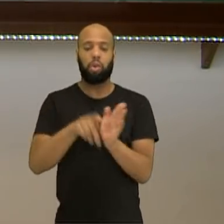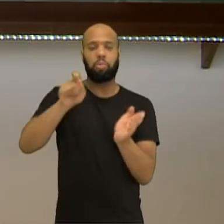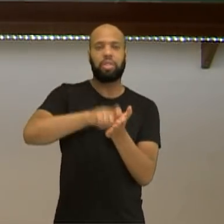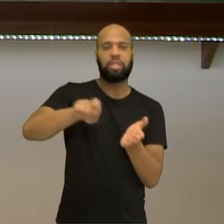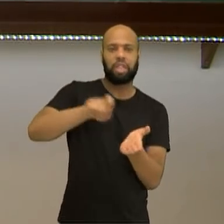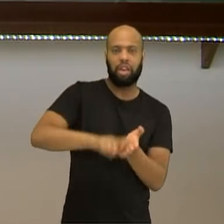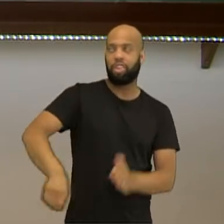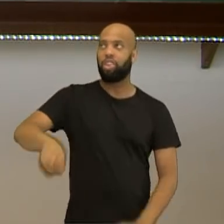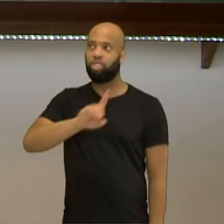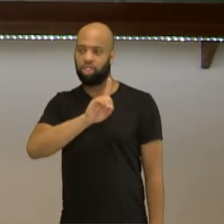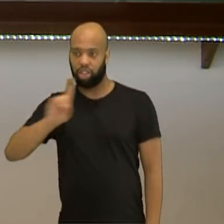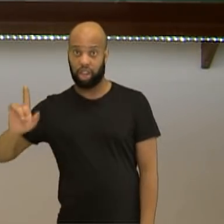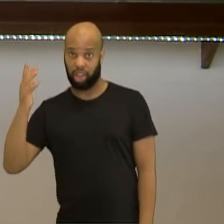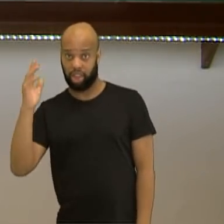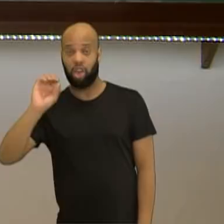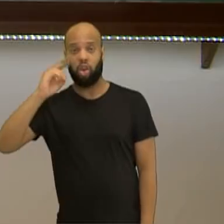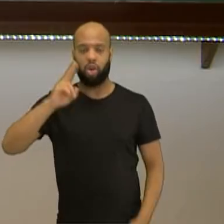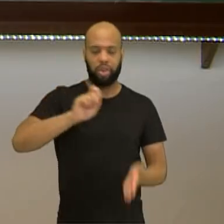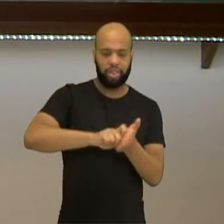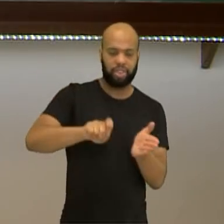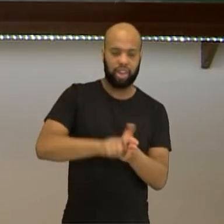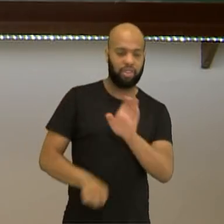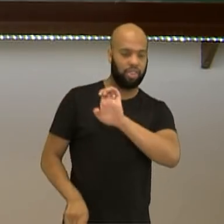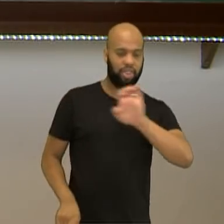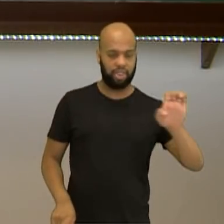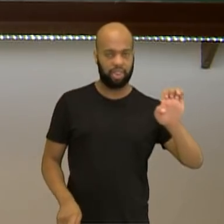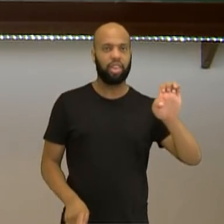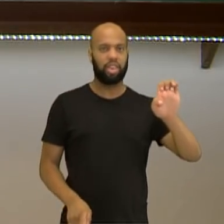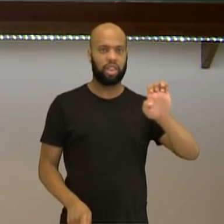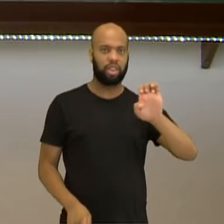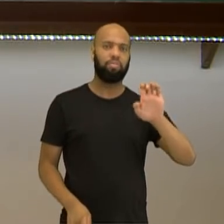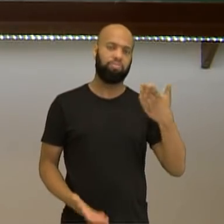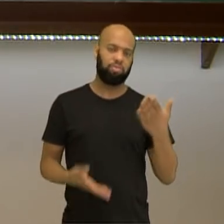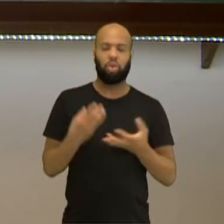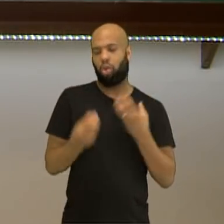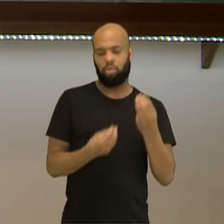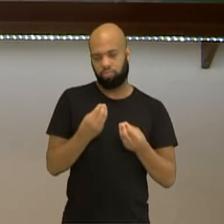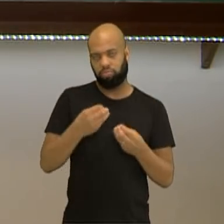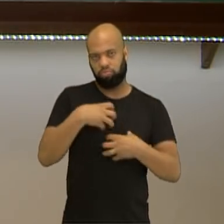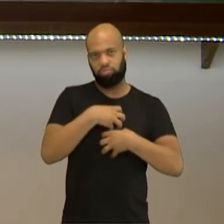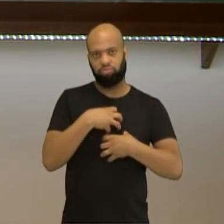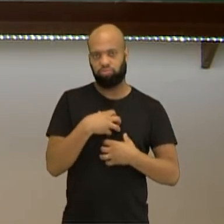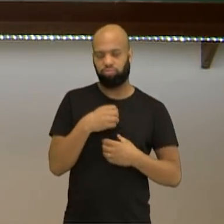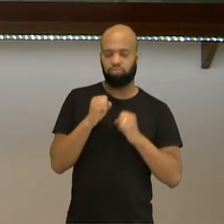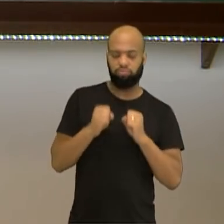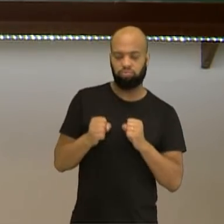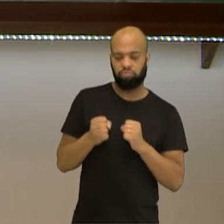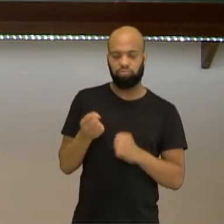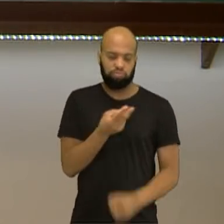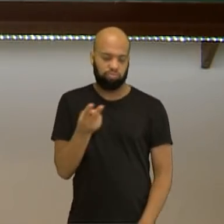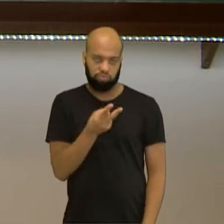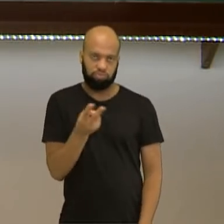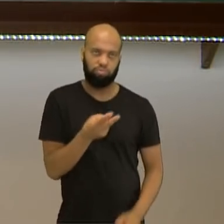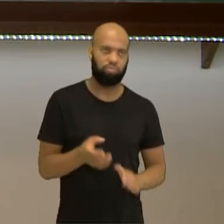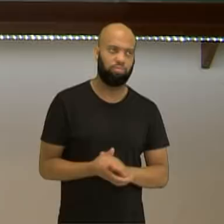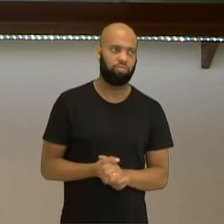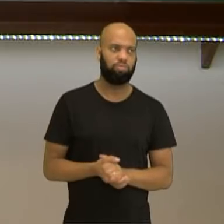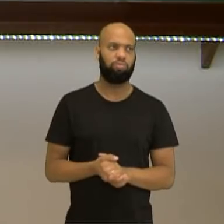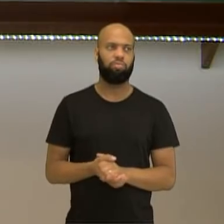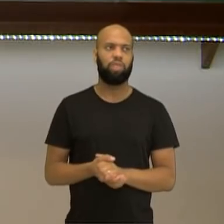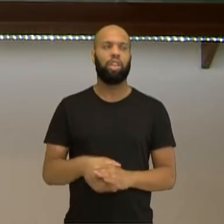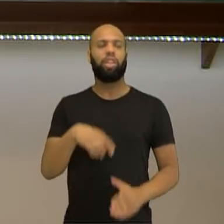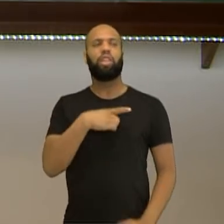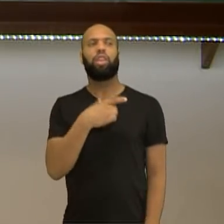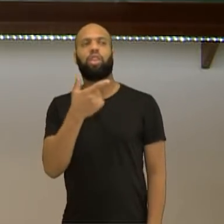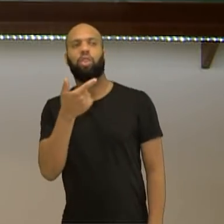de esportes que tem a raquete, sempre a gente vai falar no forehand e no backhand. E tem uma